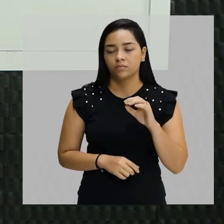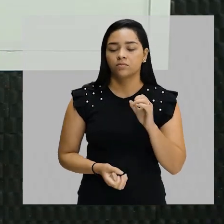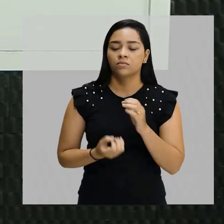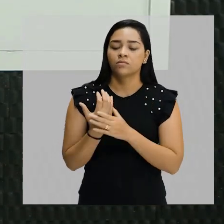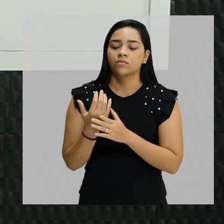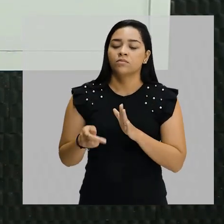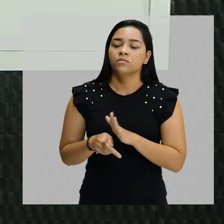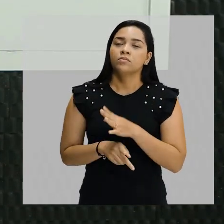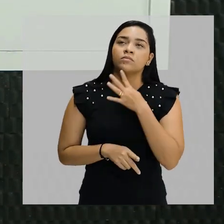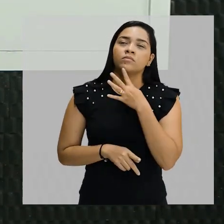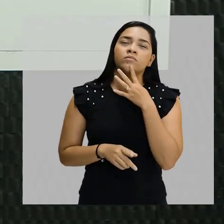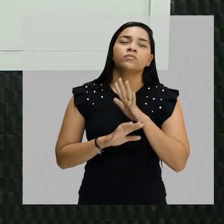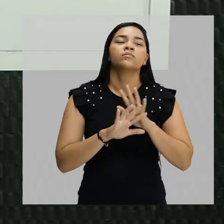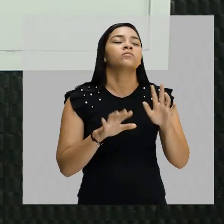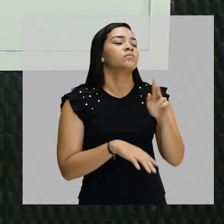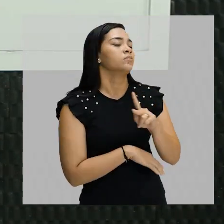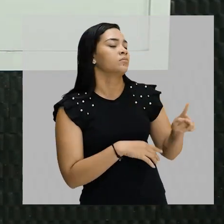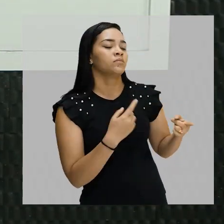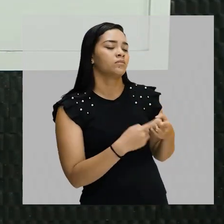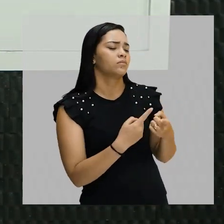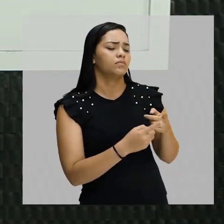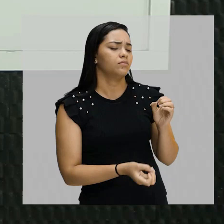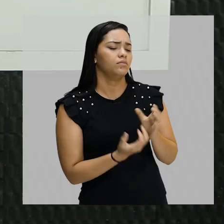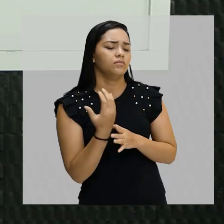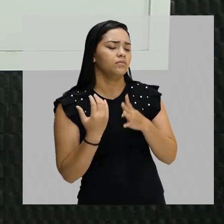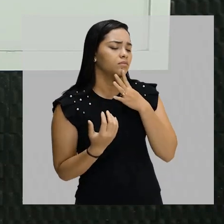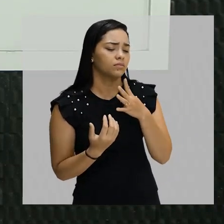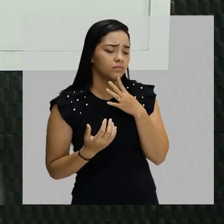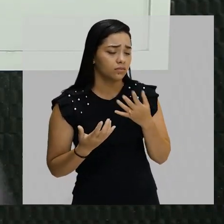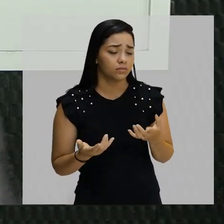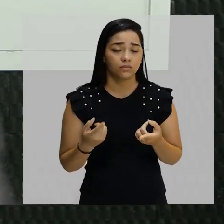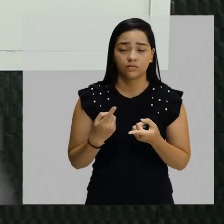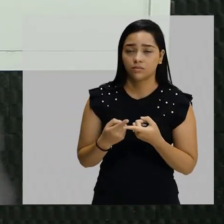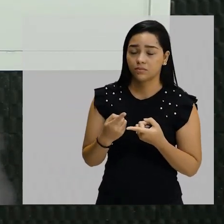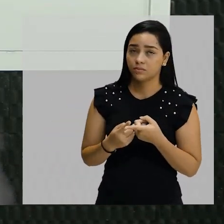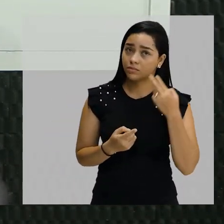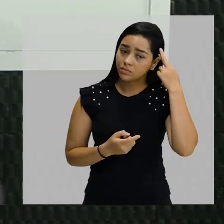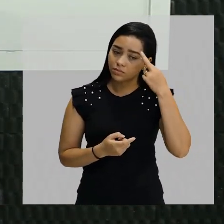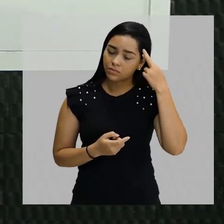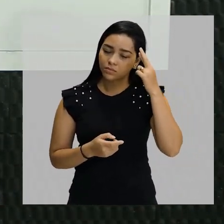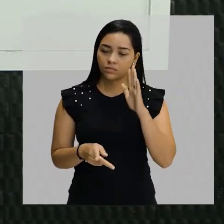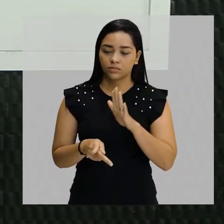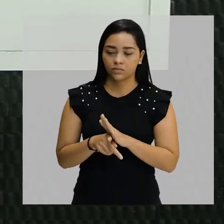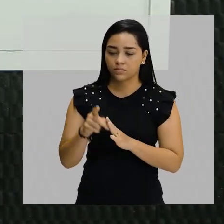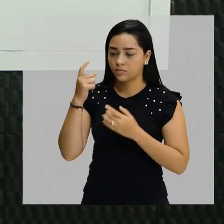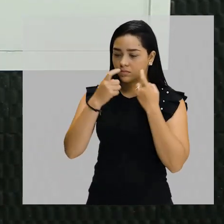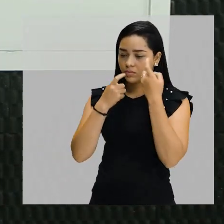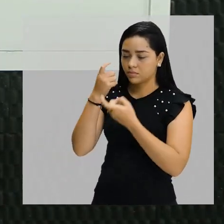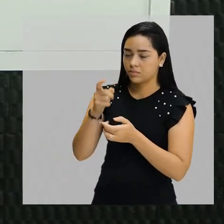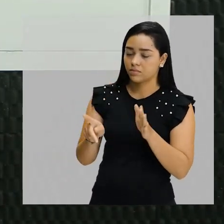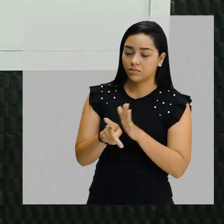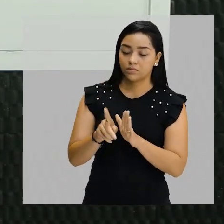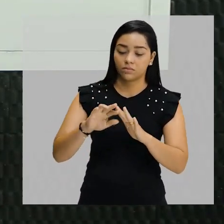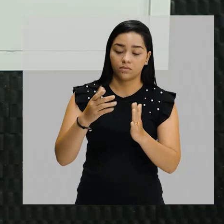conhecimento as letras e mais Professor Por que que é origem do conhecimento porque o racionalismo a principal preocupação dessa escola